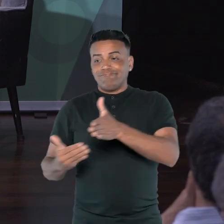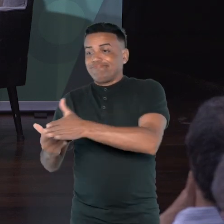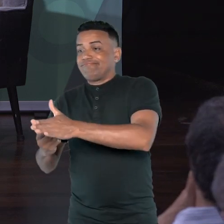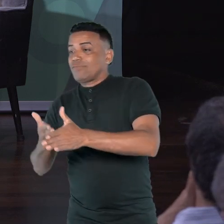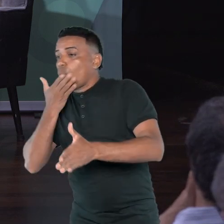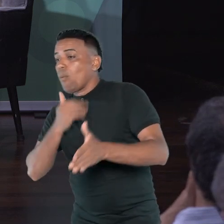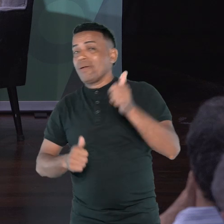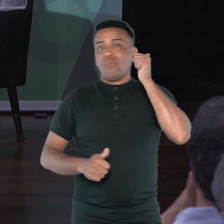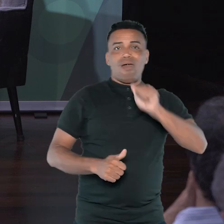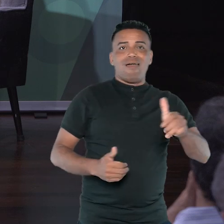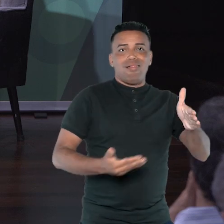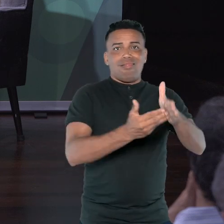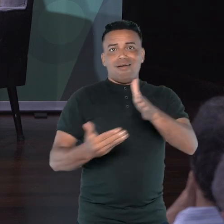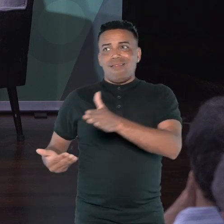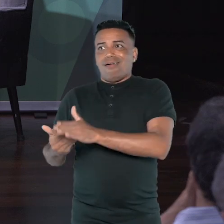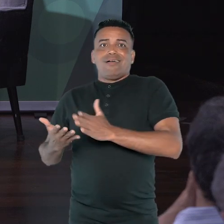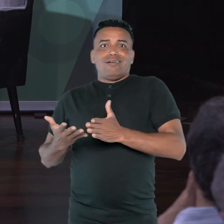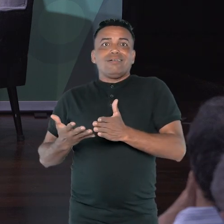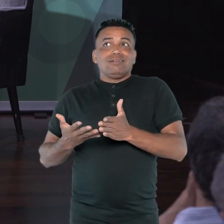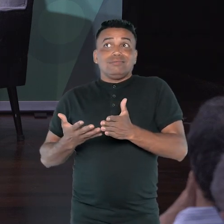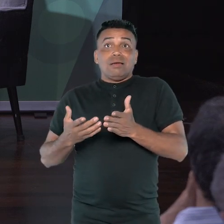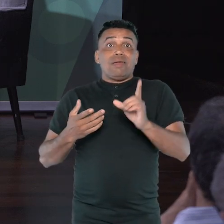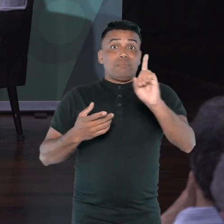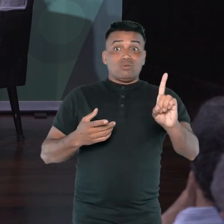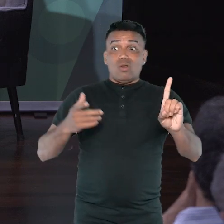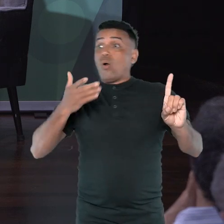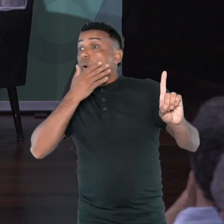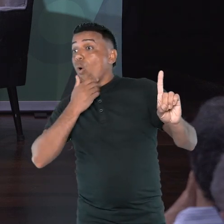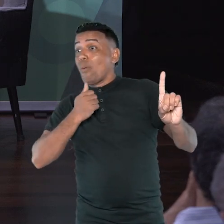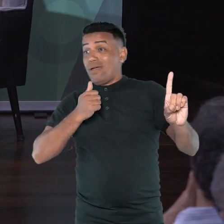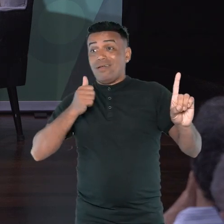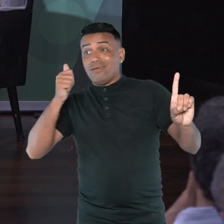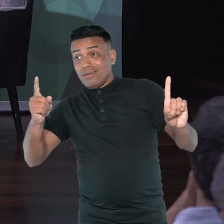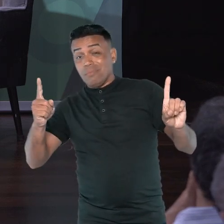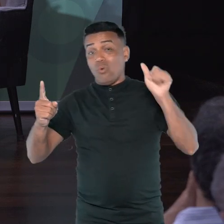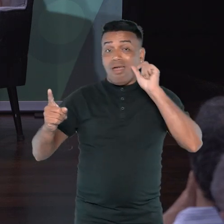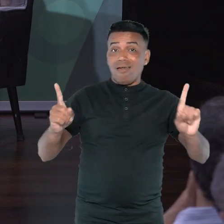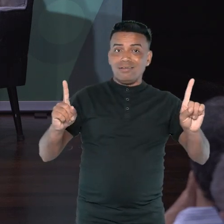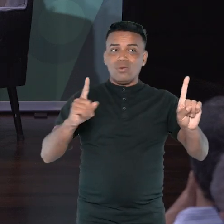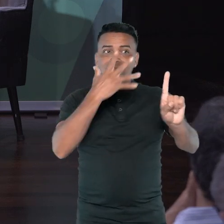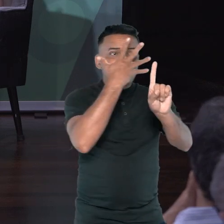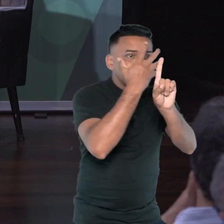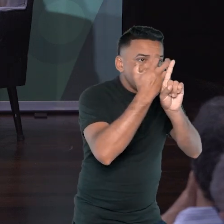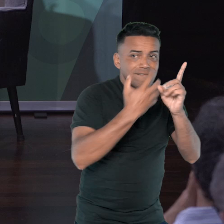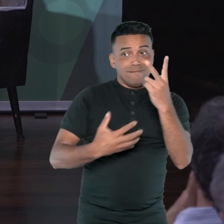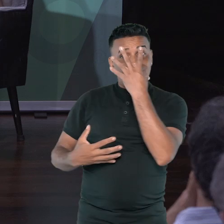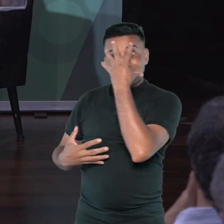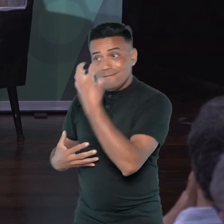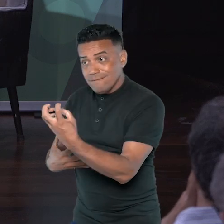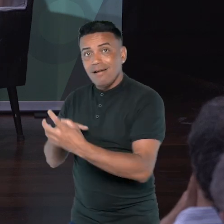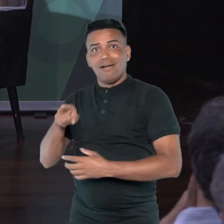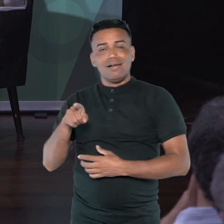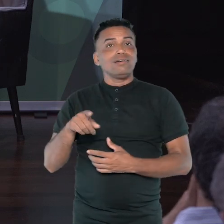Ela faz com que os corpos sejam também desejantes. Então, o sujeito, no seu processo formativo, né, de se tornar quem